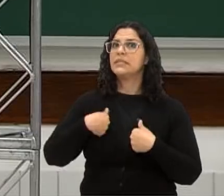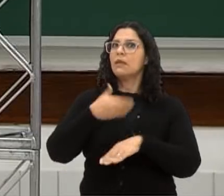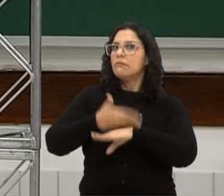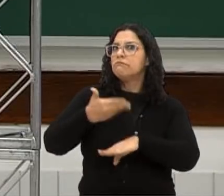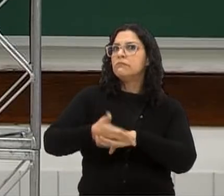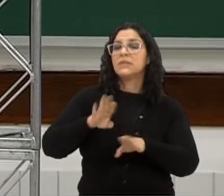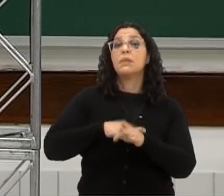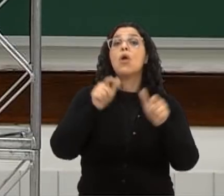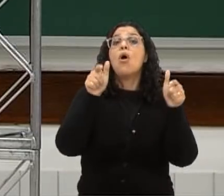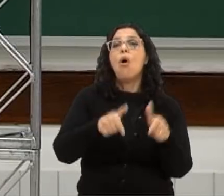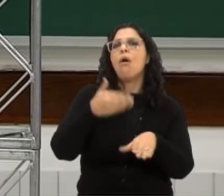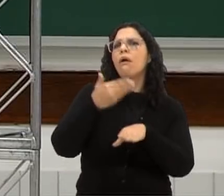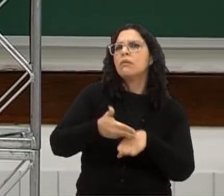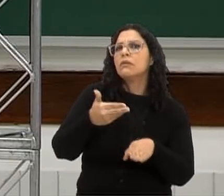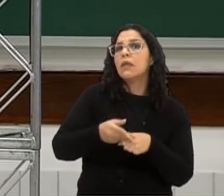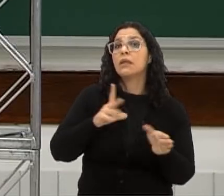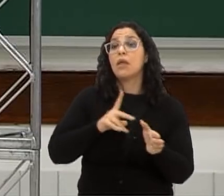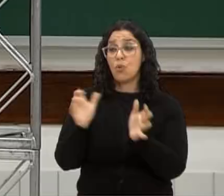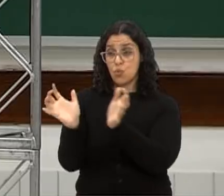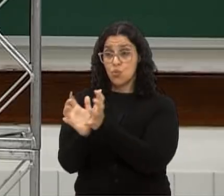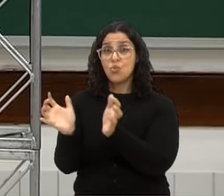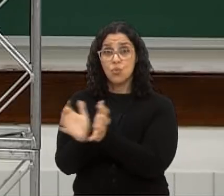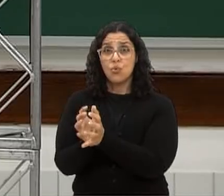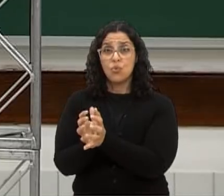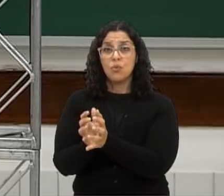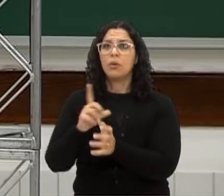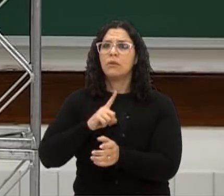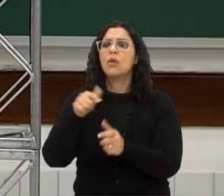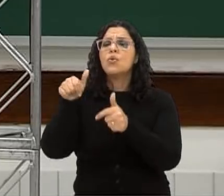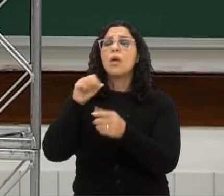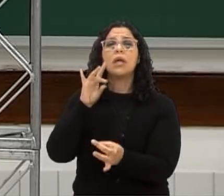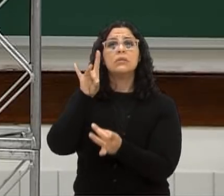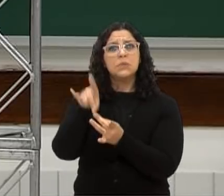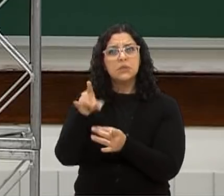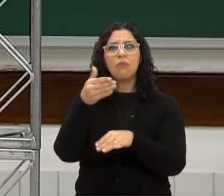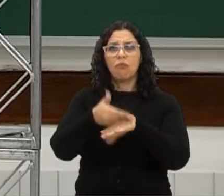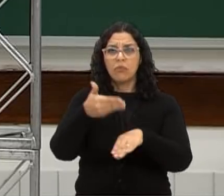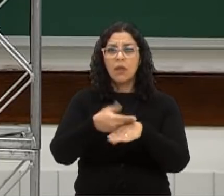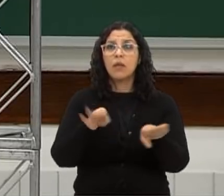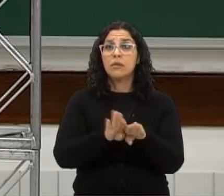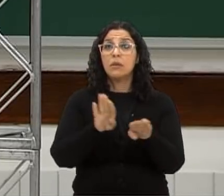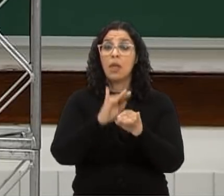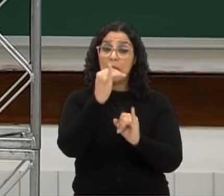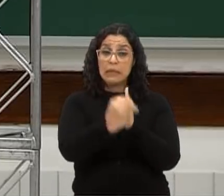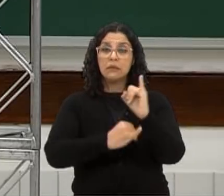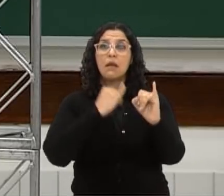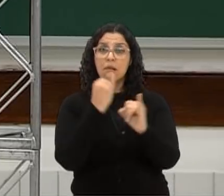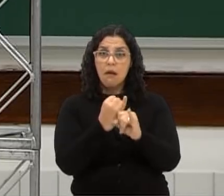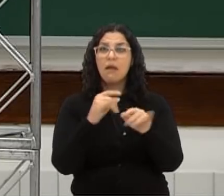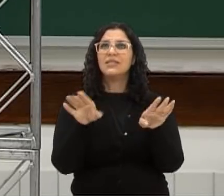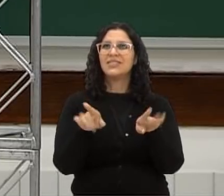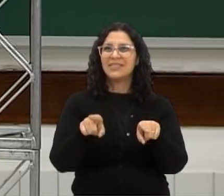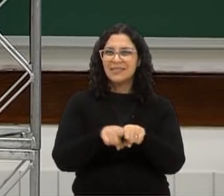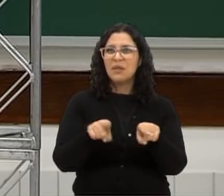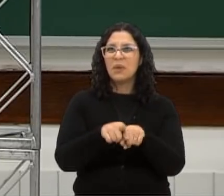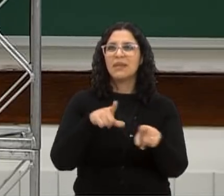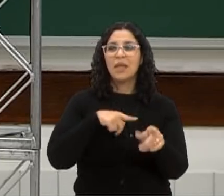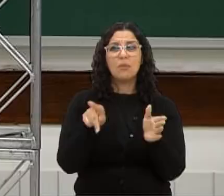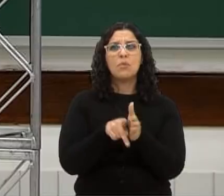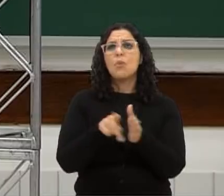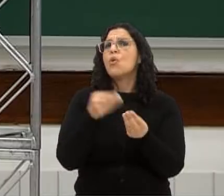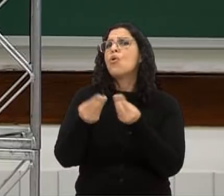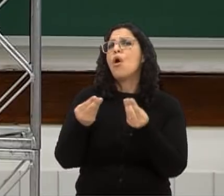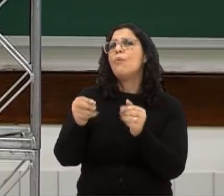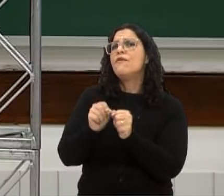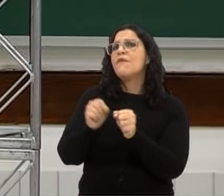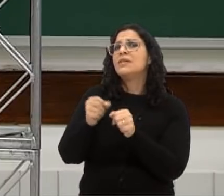de treino. Então, alguns clubes, né, alguns locais específicos, ajuda da internet hoje em dia, nesse tempo dessa pandemia, como que eles